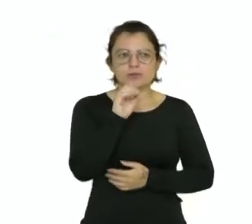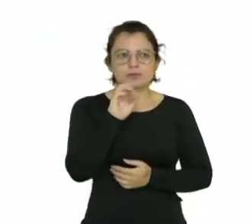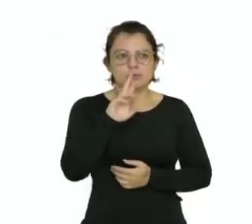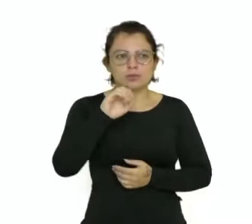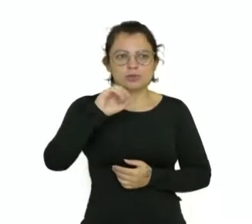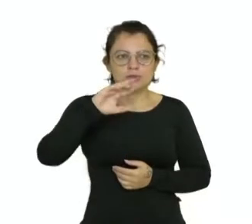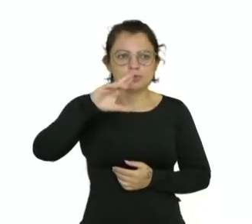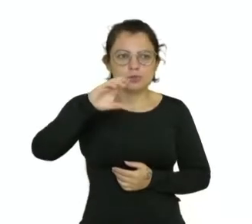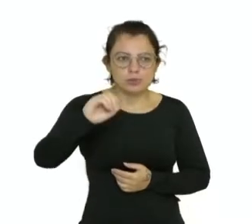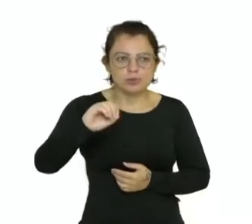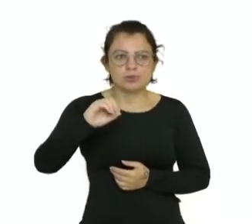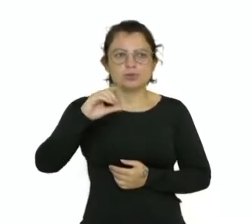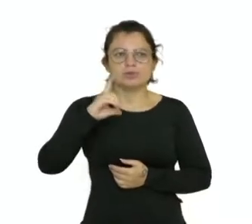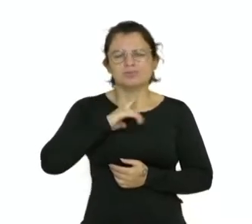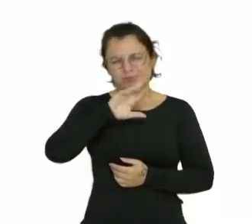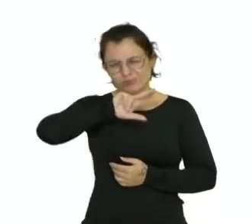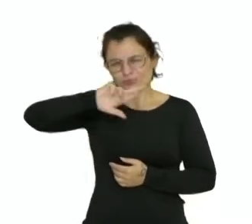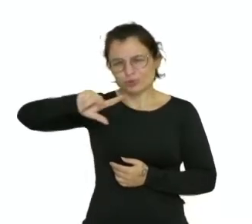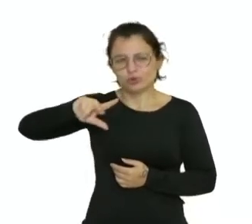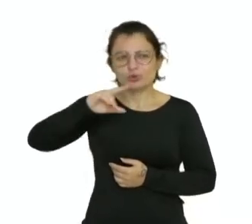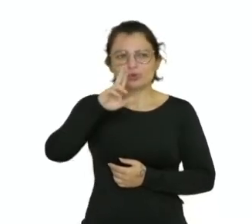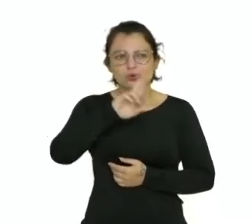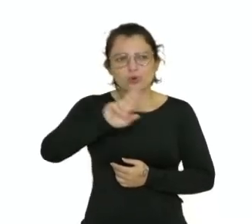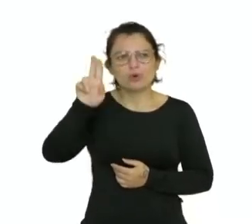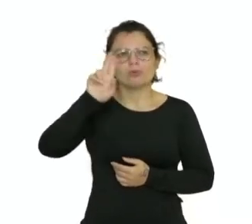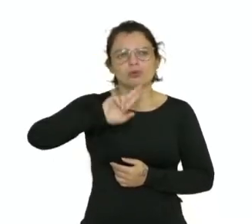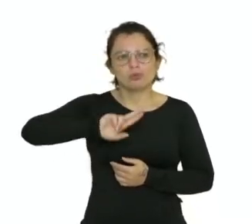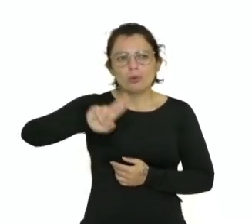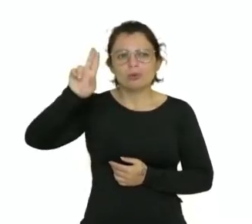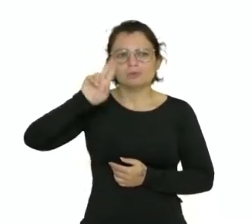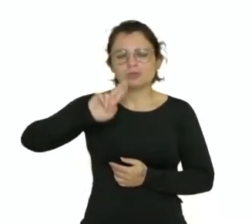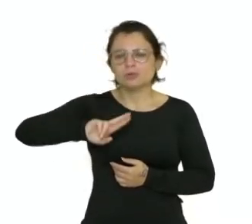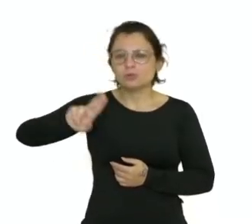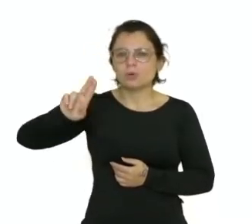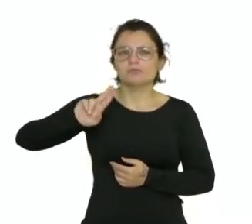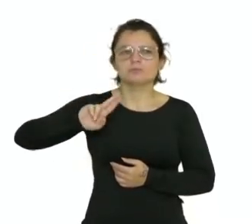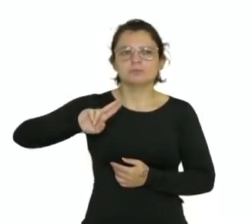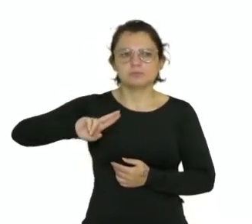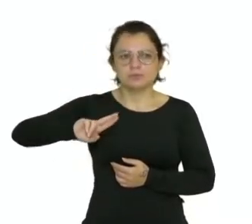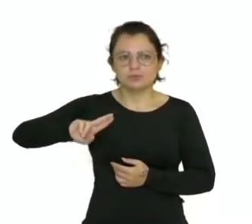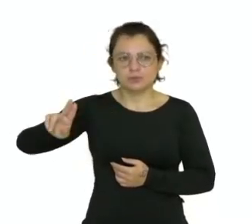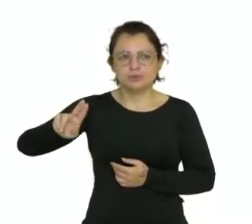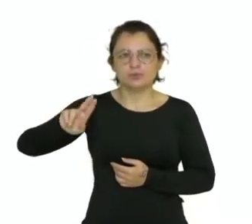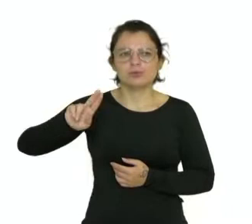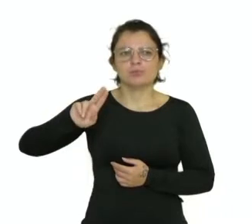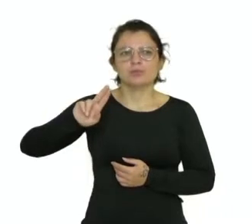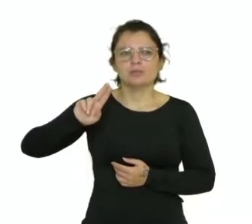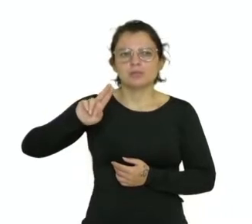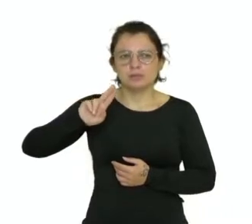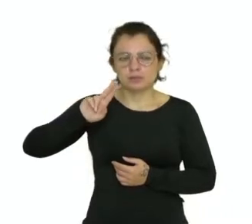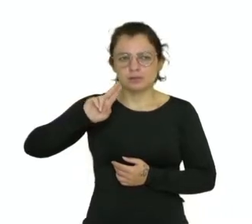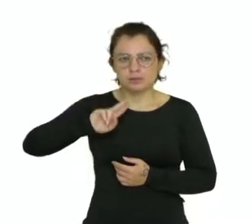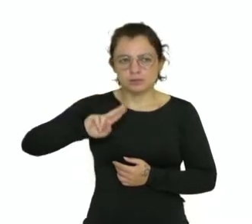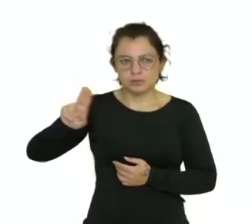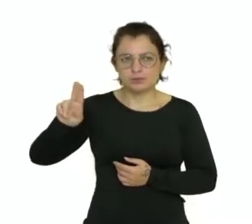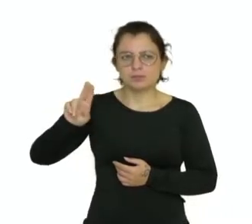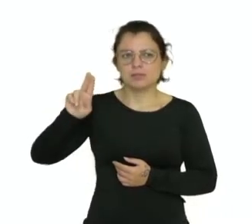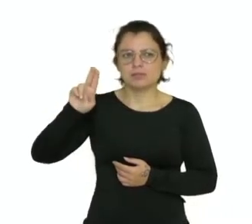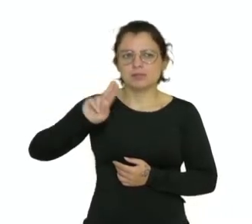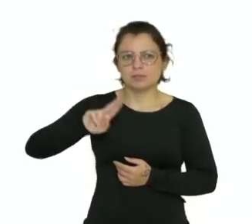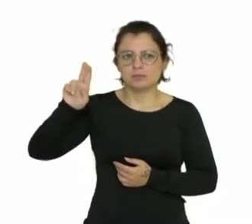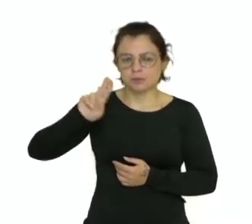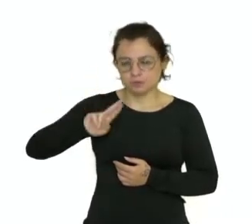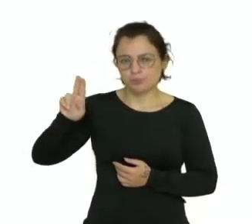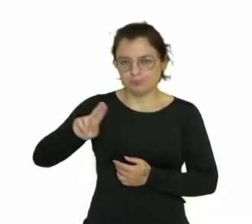Krenak, Guató, G, Carajá, Machacari, né? E